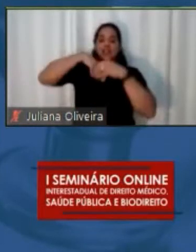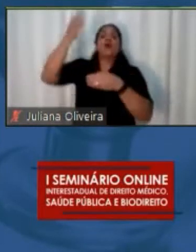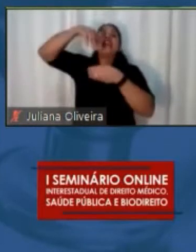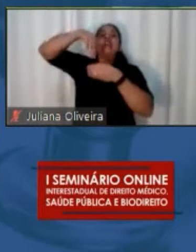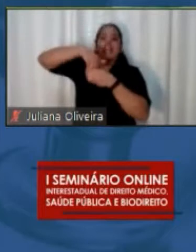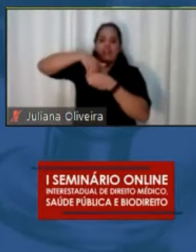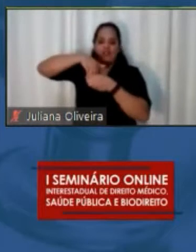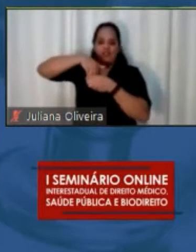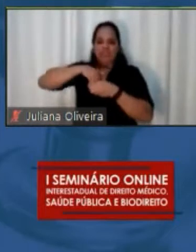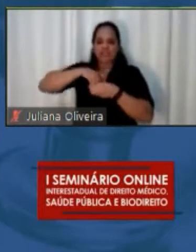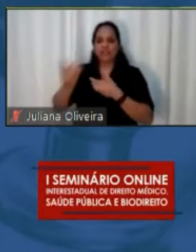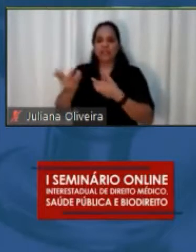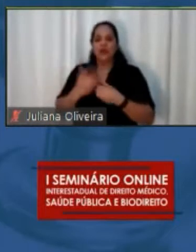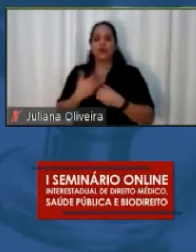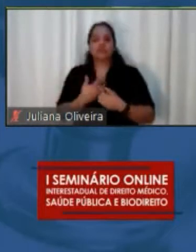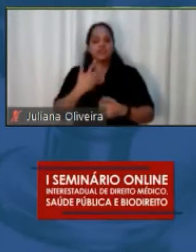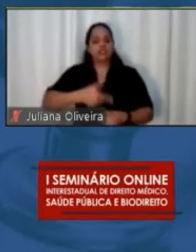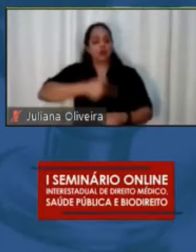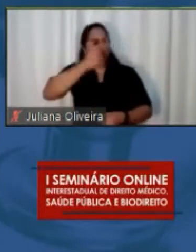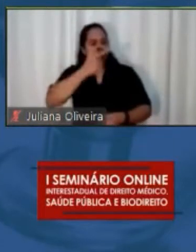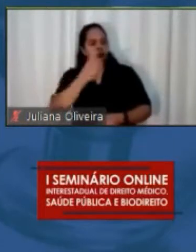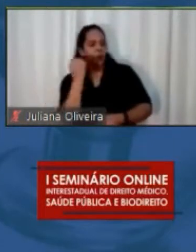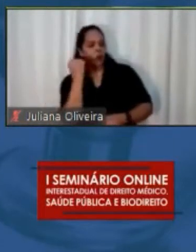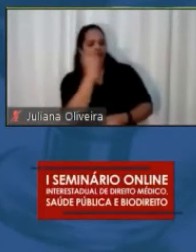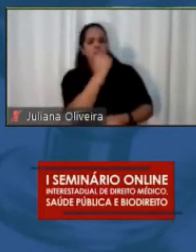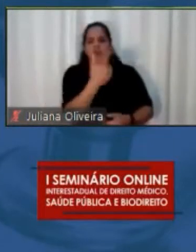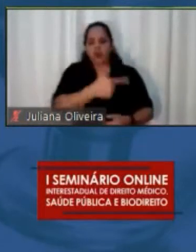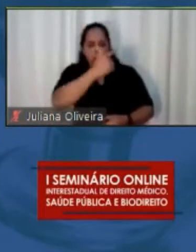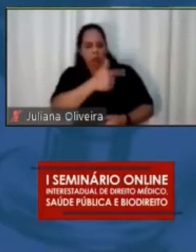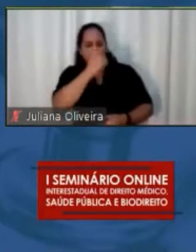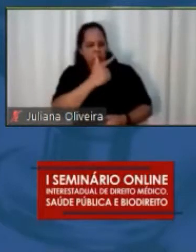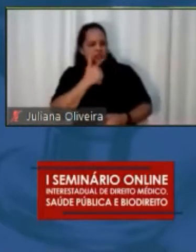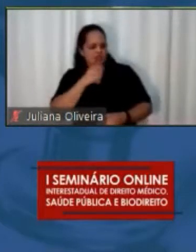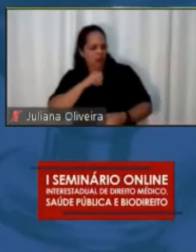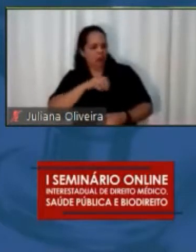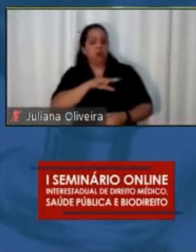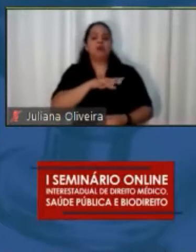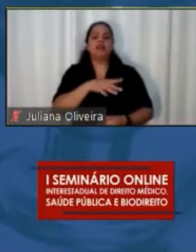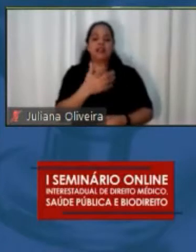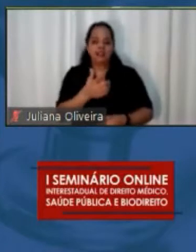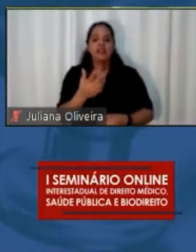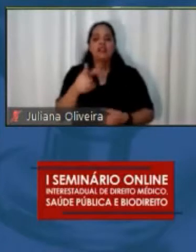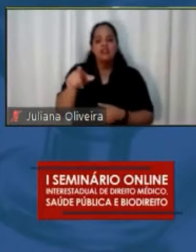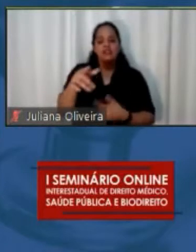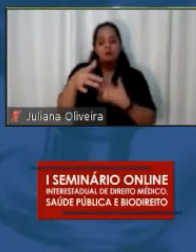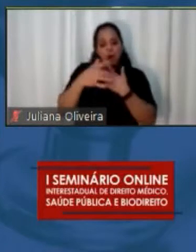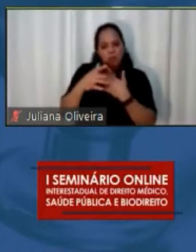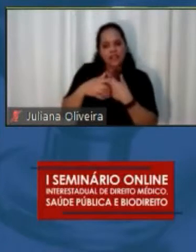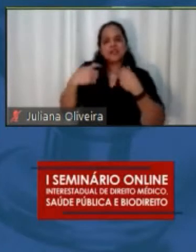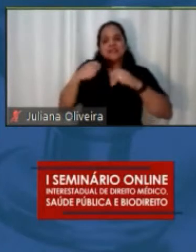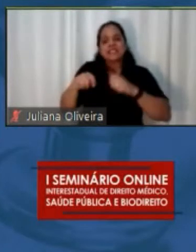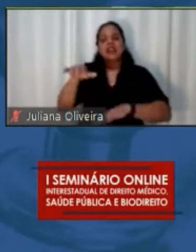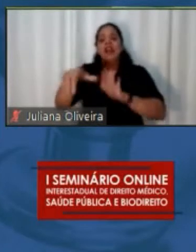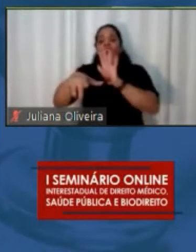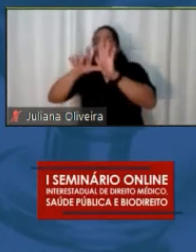ferimentos por arma branca e por arma de fogo. Então, você está preparado para que a estratégia seja utilizada no